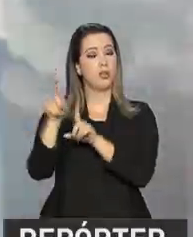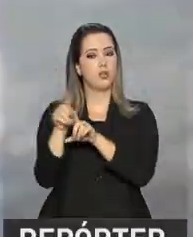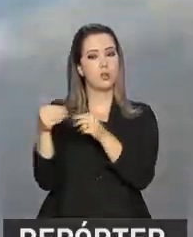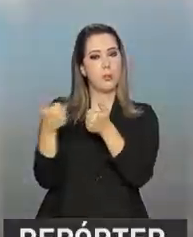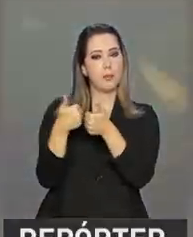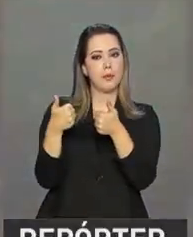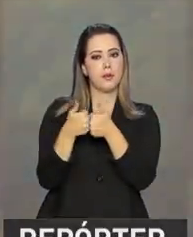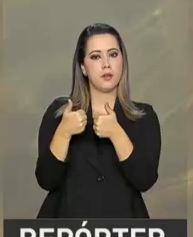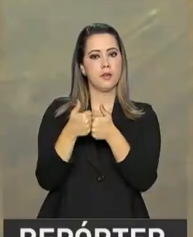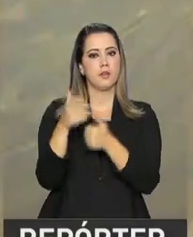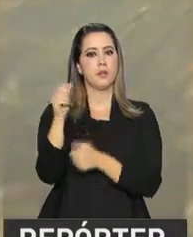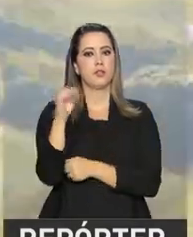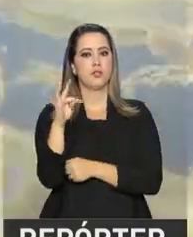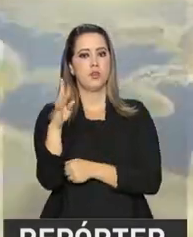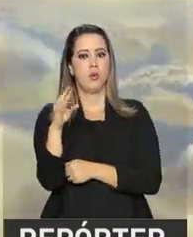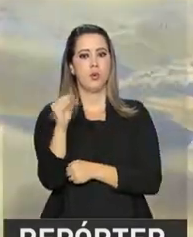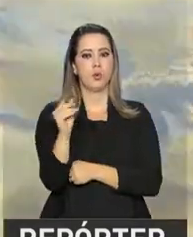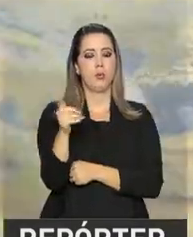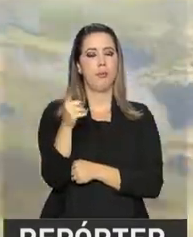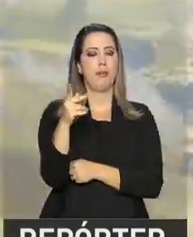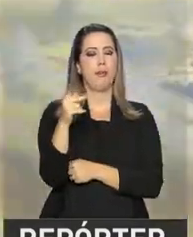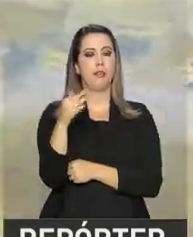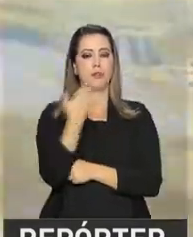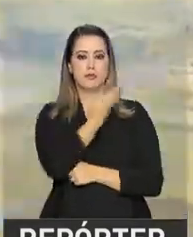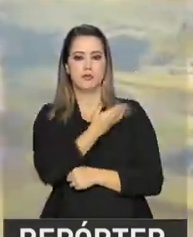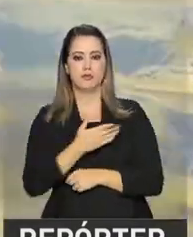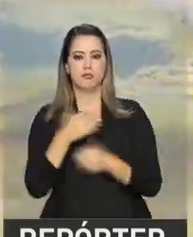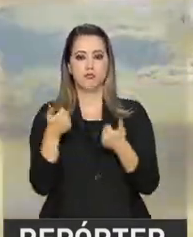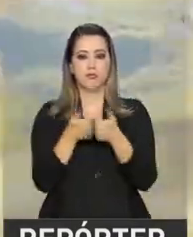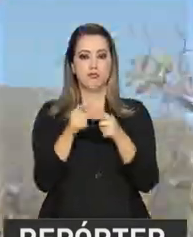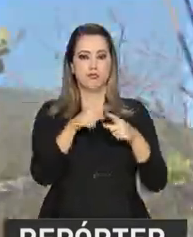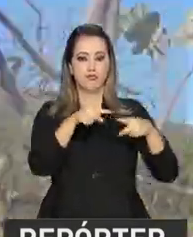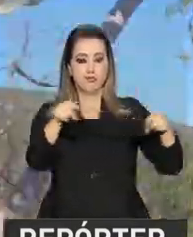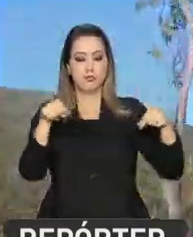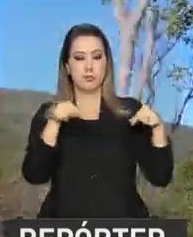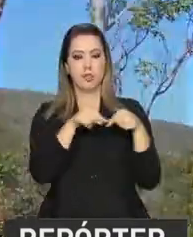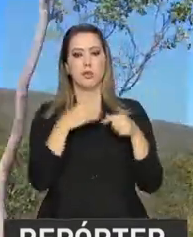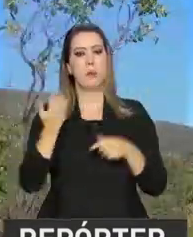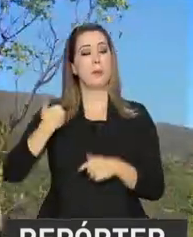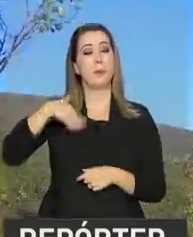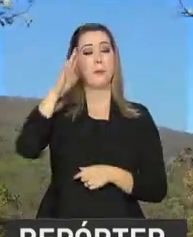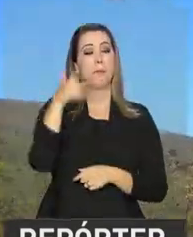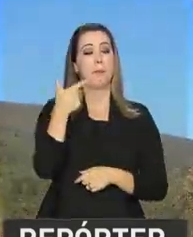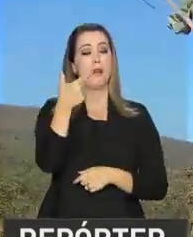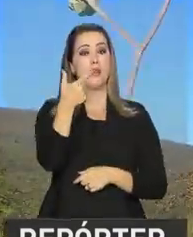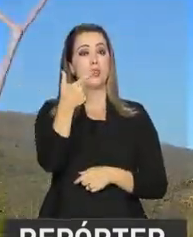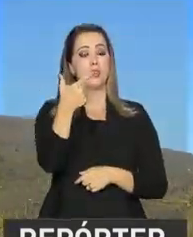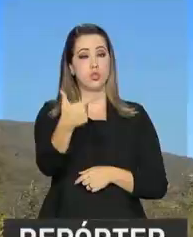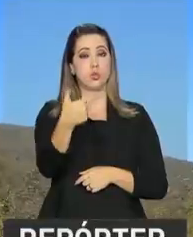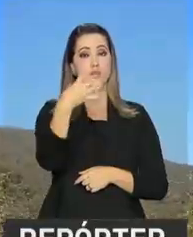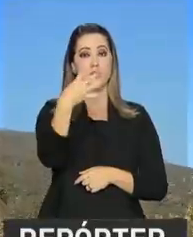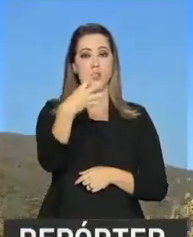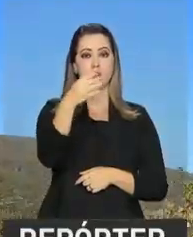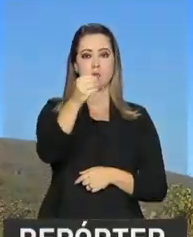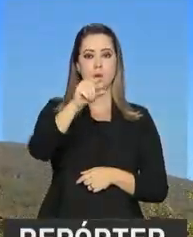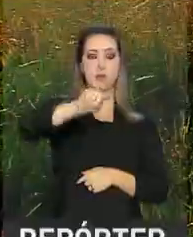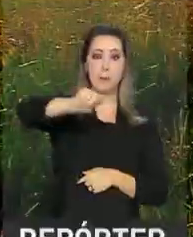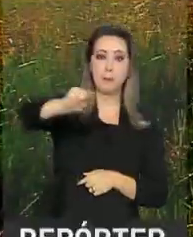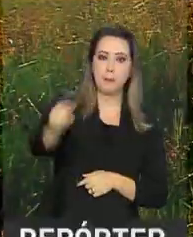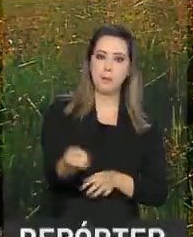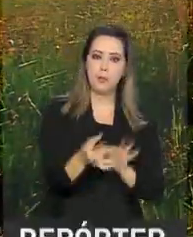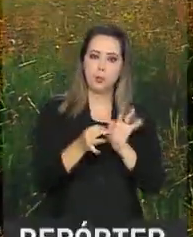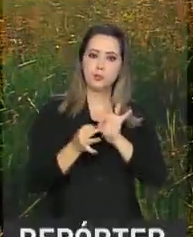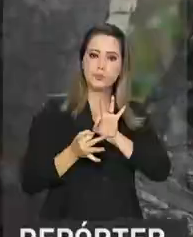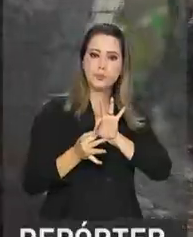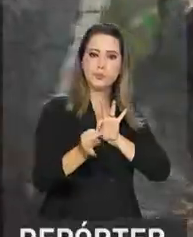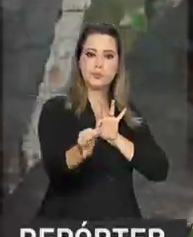municípios de alto paraíso cavalcante e colinas do sul são mais de 240 mil hectares de